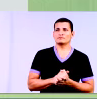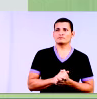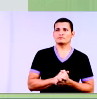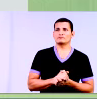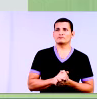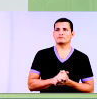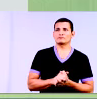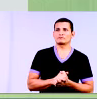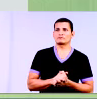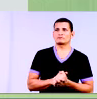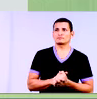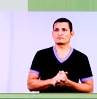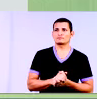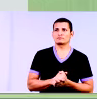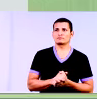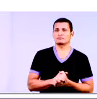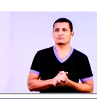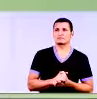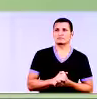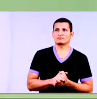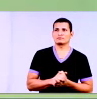gente?